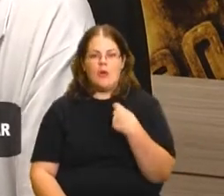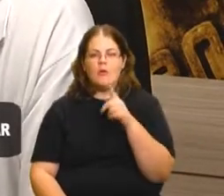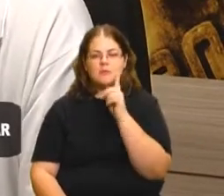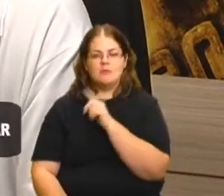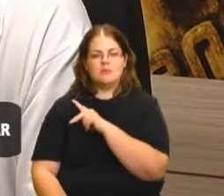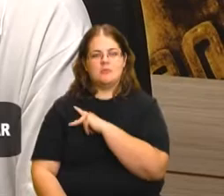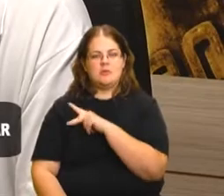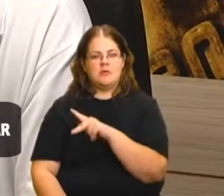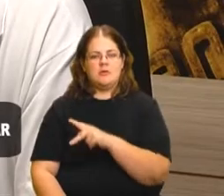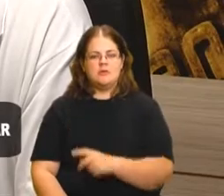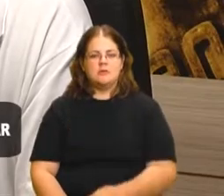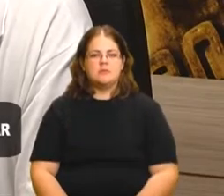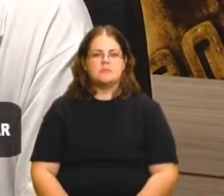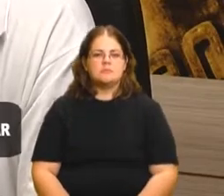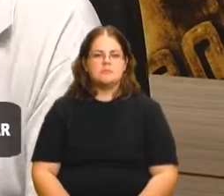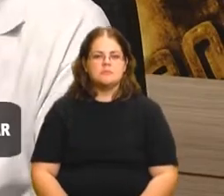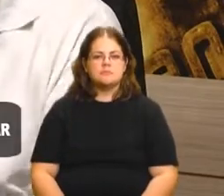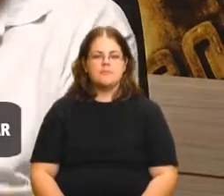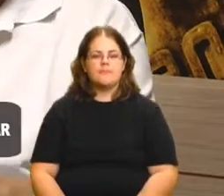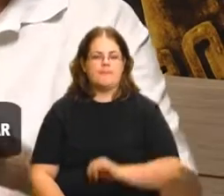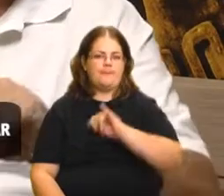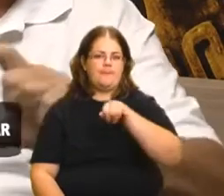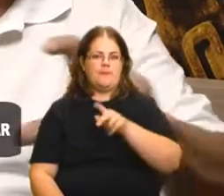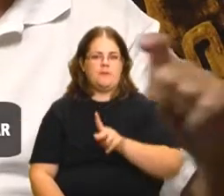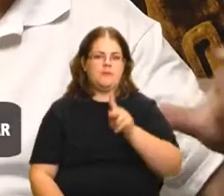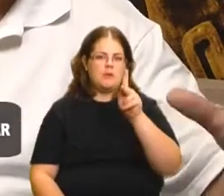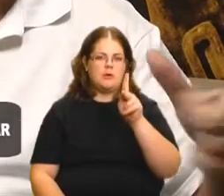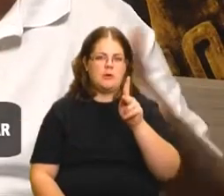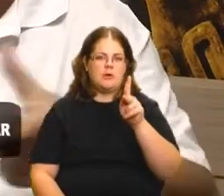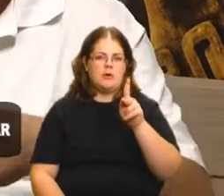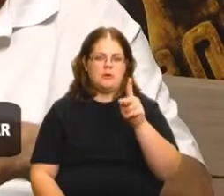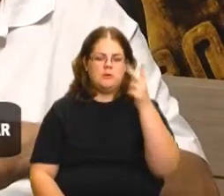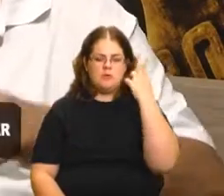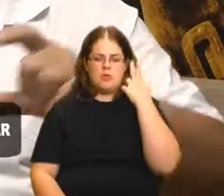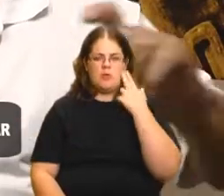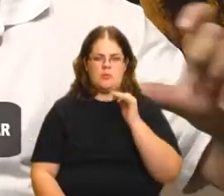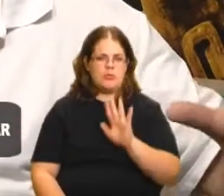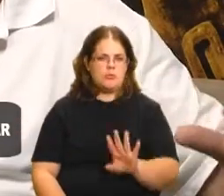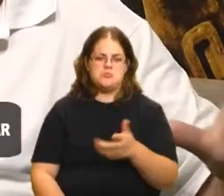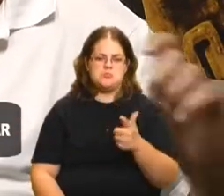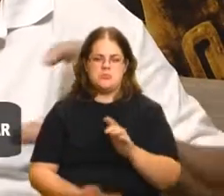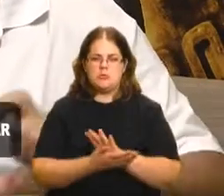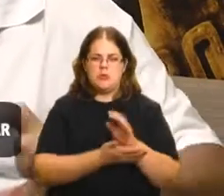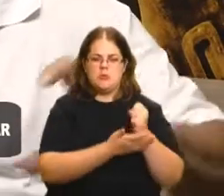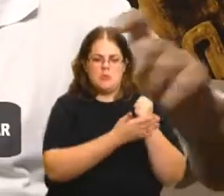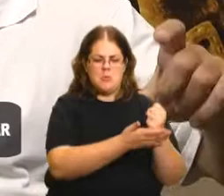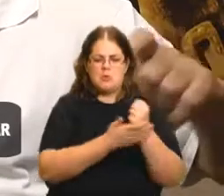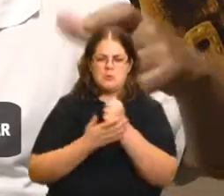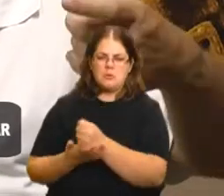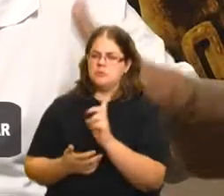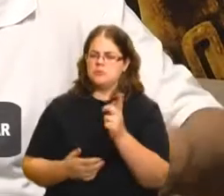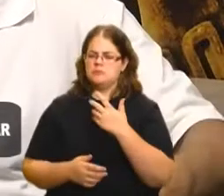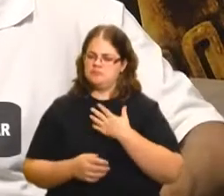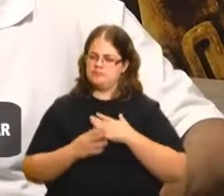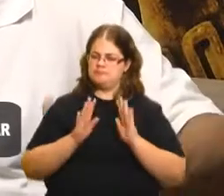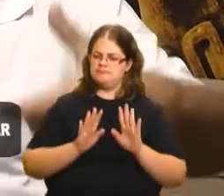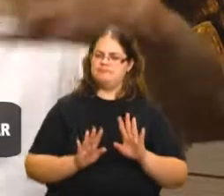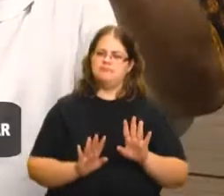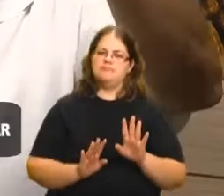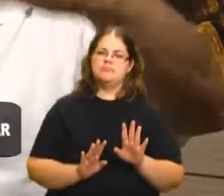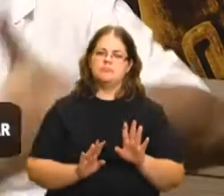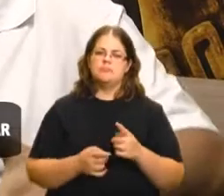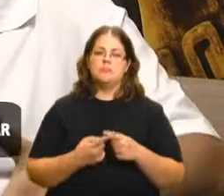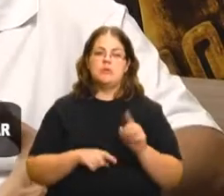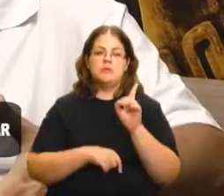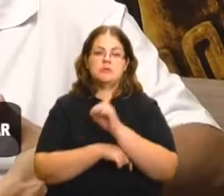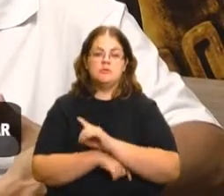né? O que acontece nessa hora? O Juscelino se manteve neutro, e o PSD também durante a articulação do golpe, mas no